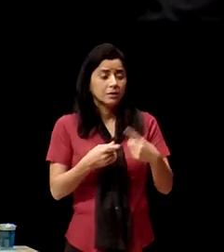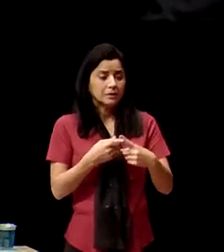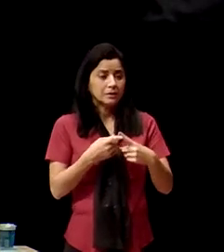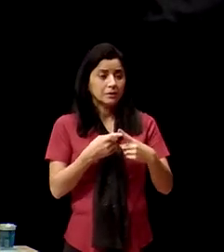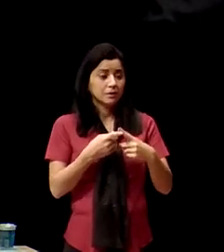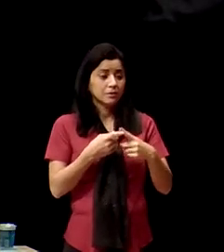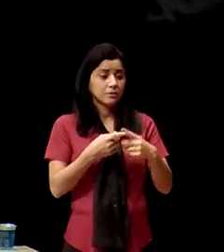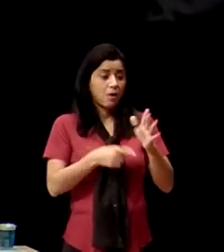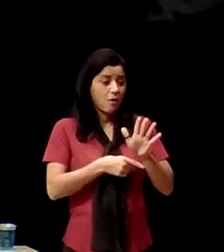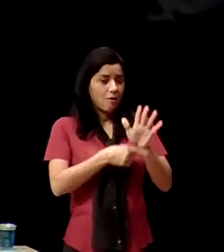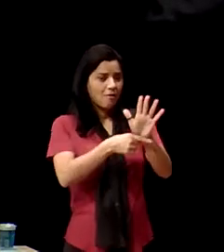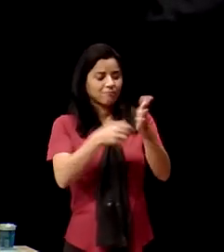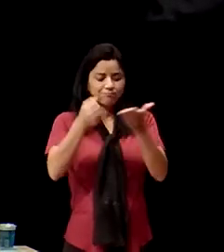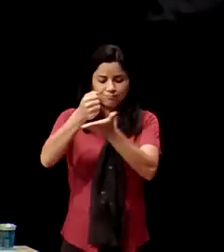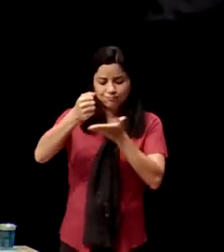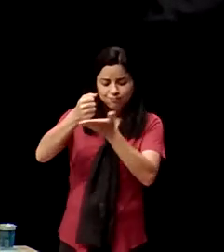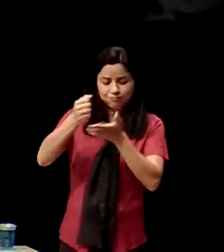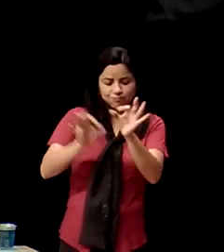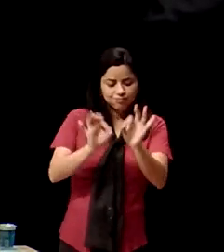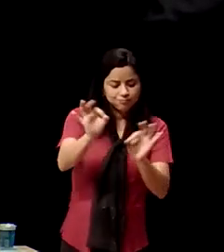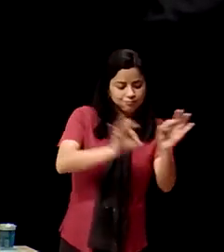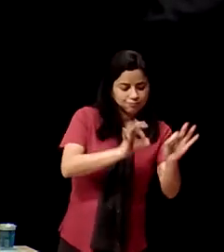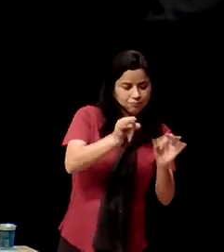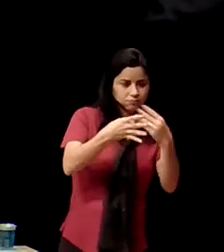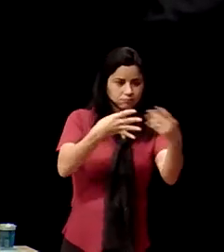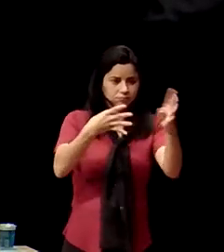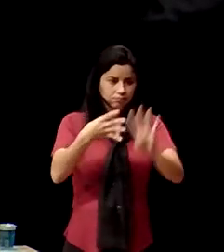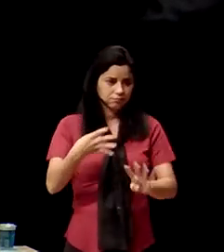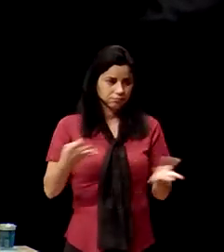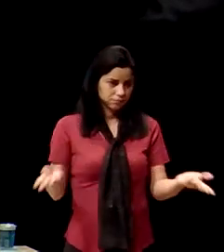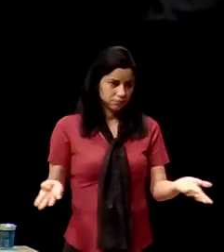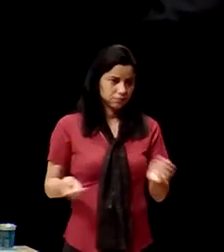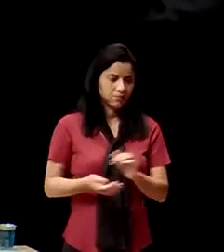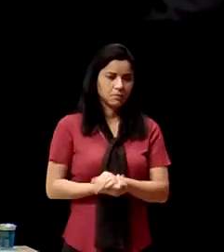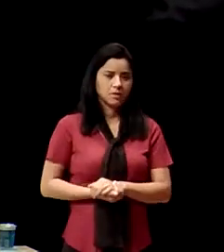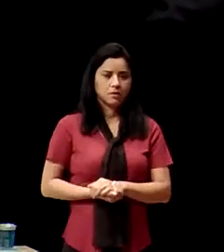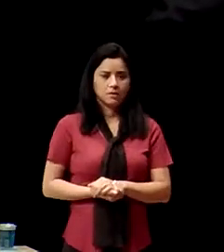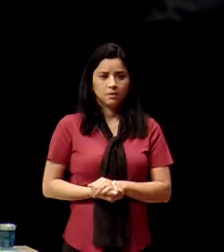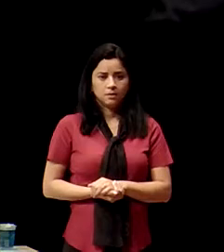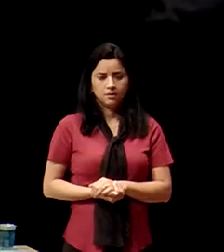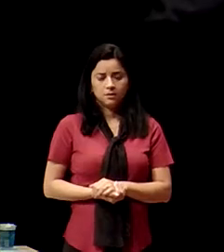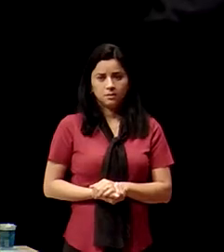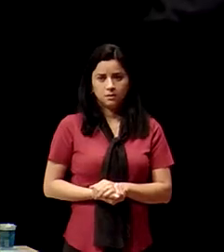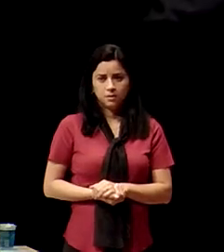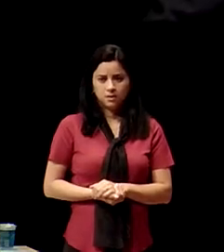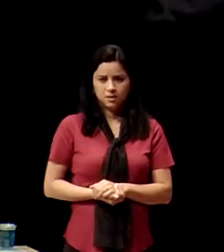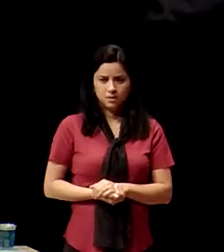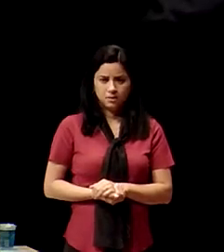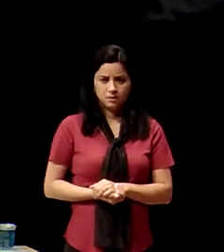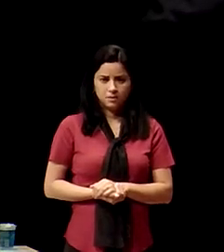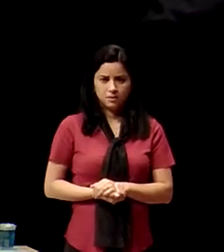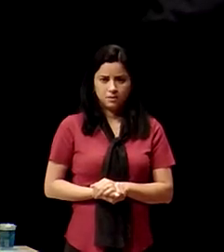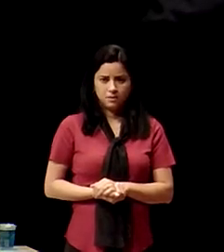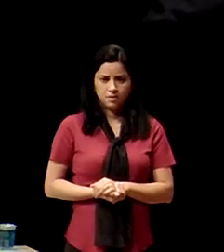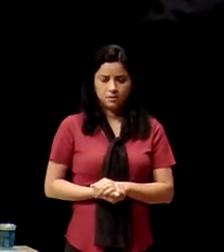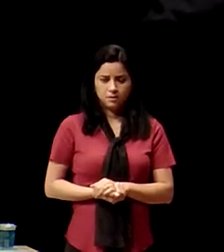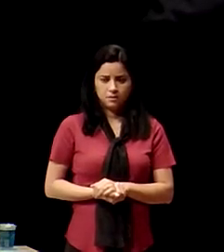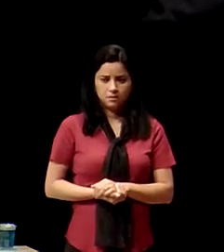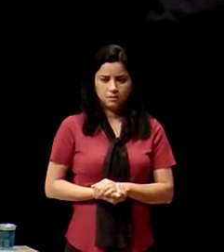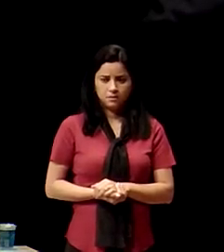traz a base para o planejamento de um currículo. So the understanding of social